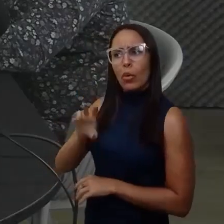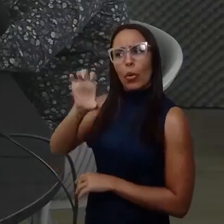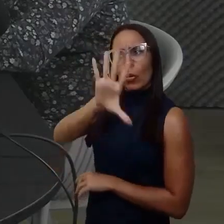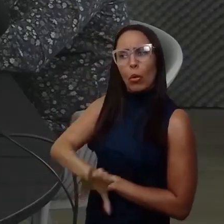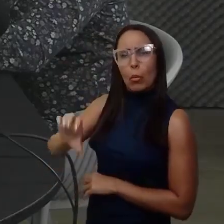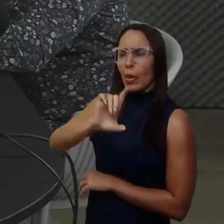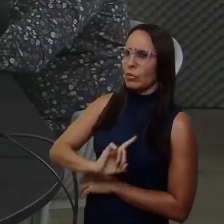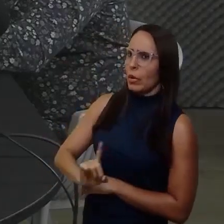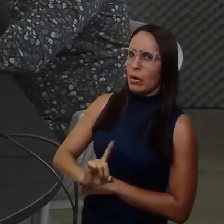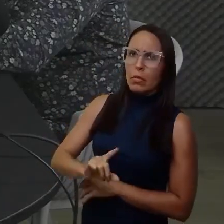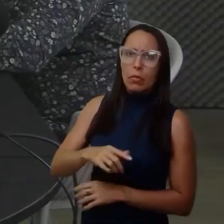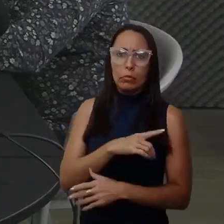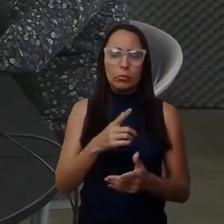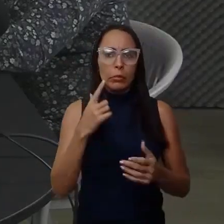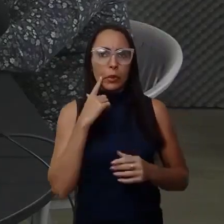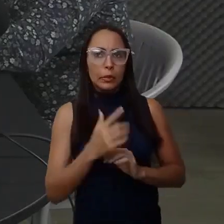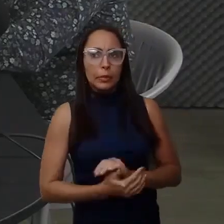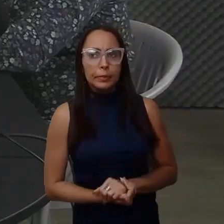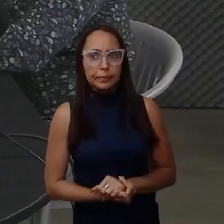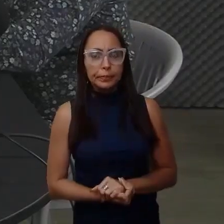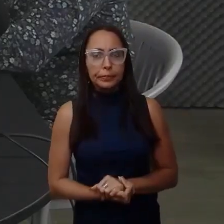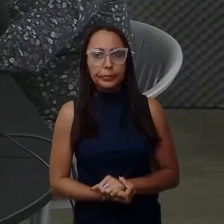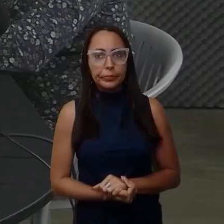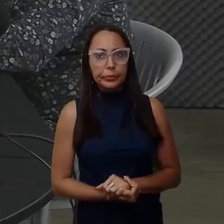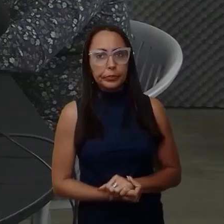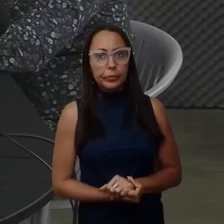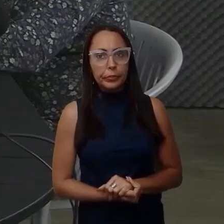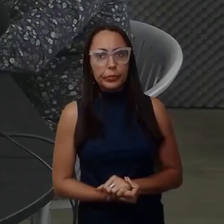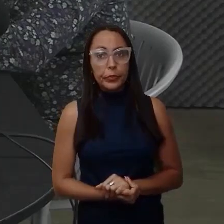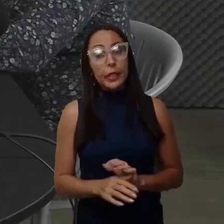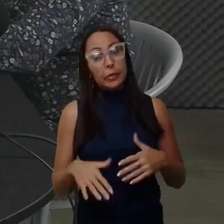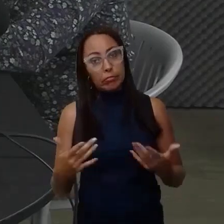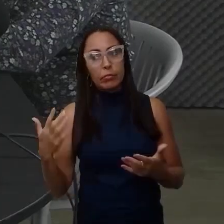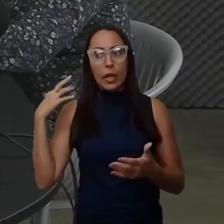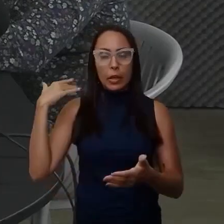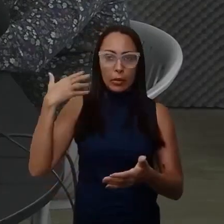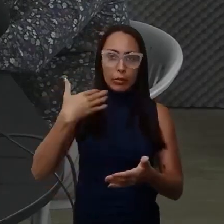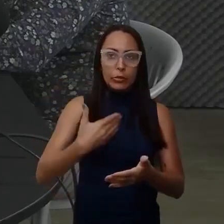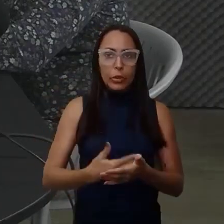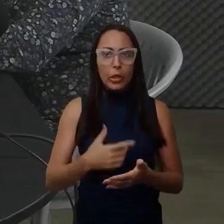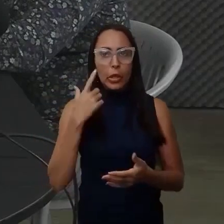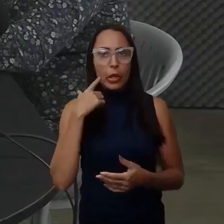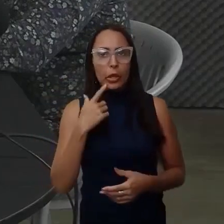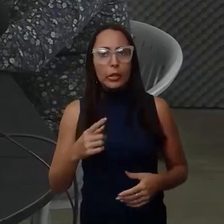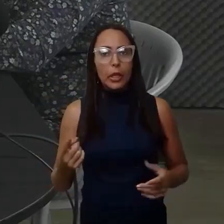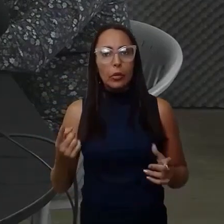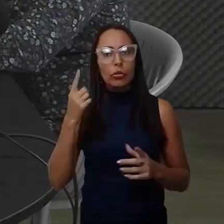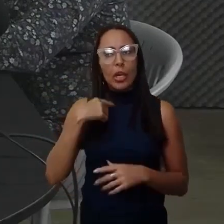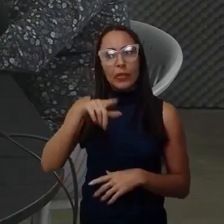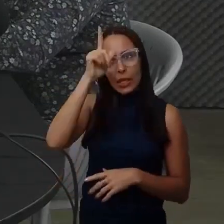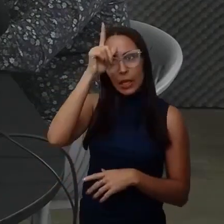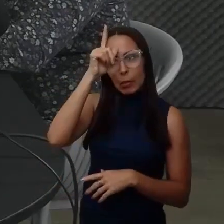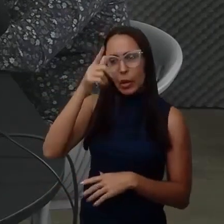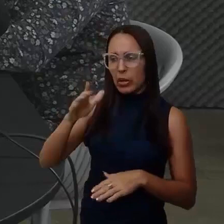olhar fetichizado sobre nós, mulheres negras, né? E que é isso, até hoje. Chegava na Alemanha, me incomodava às